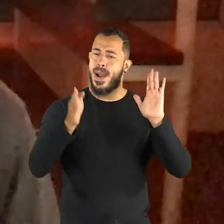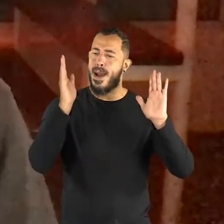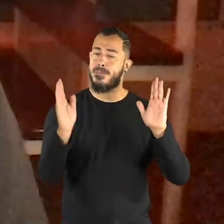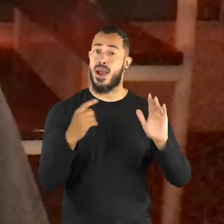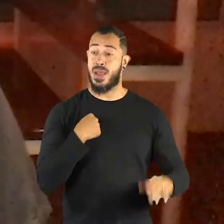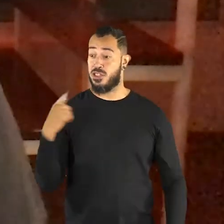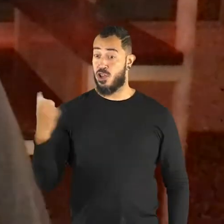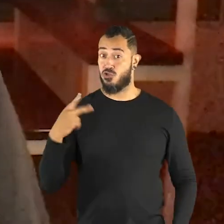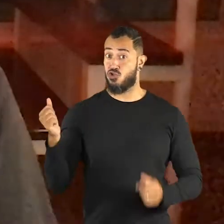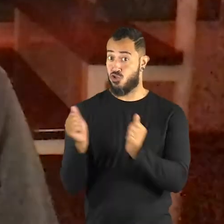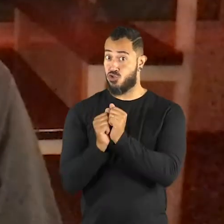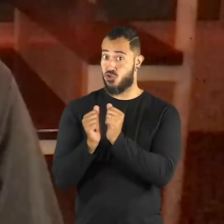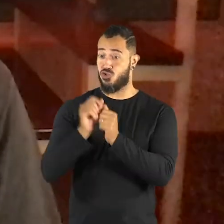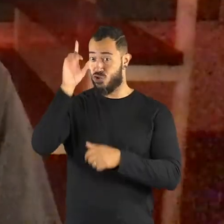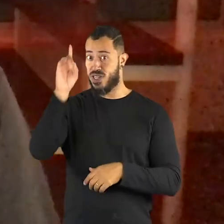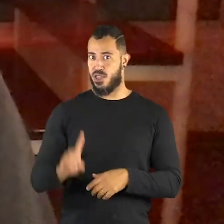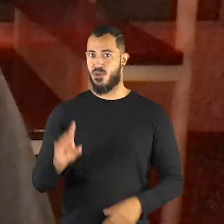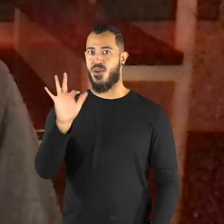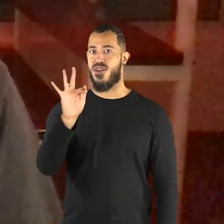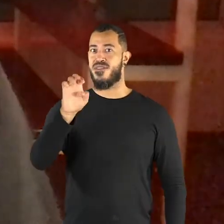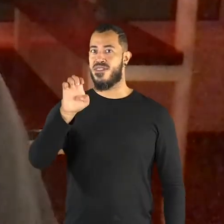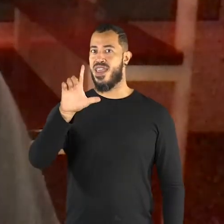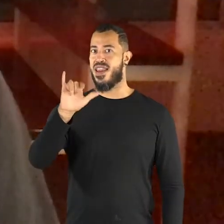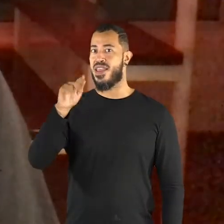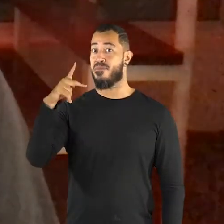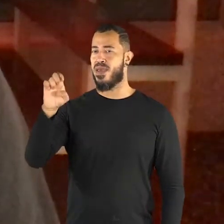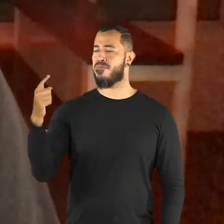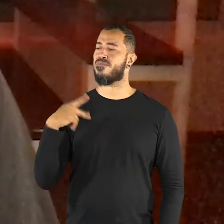Felipe Amarelo sentamos para montar o filme, a gente pensou, gente,